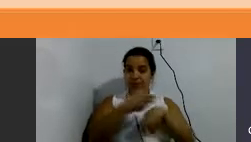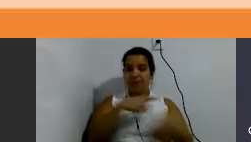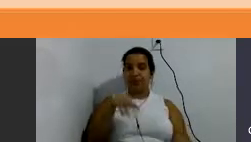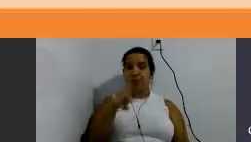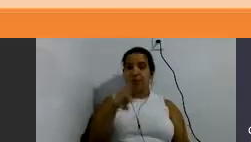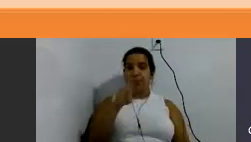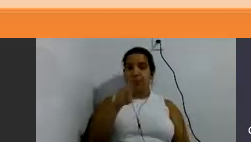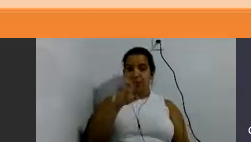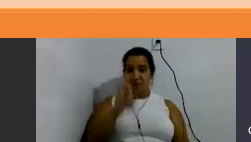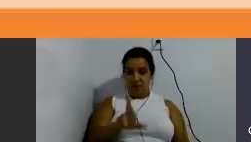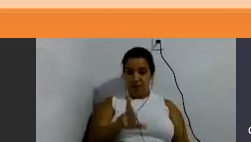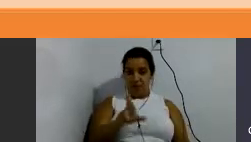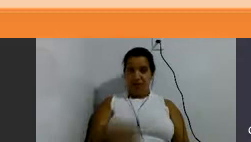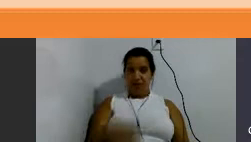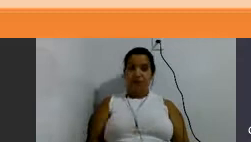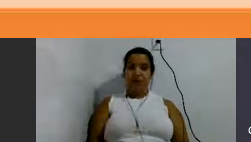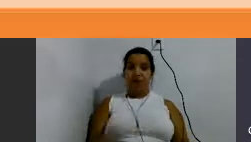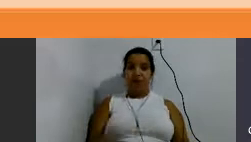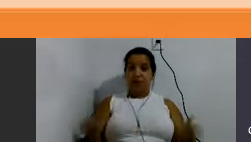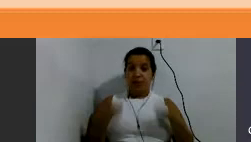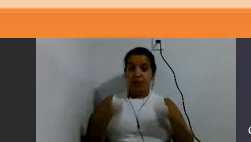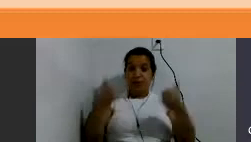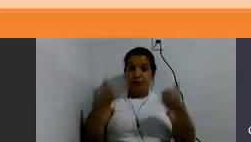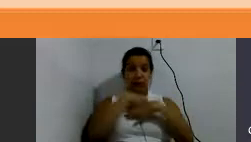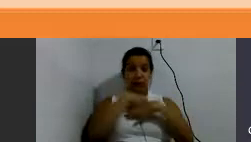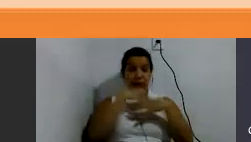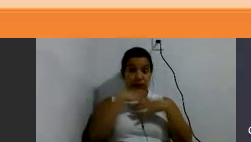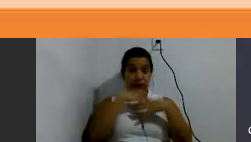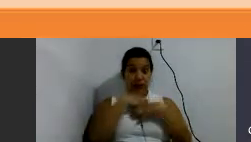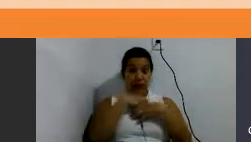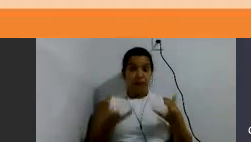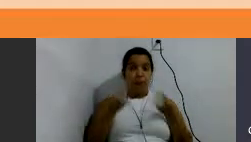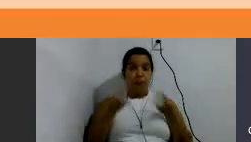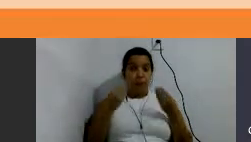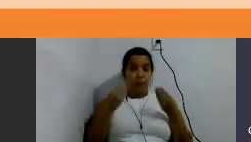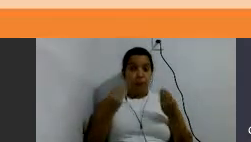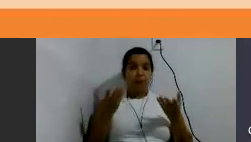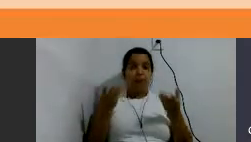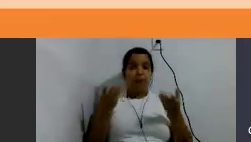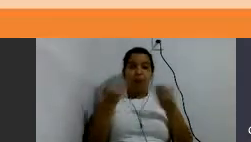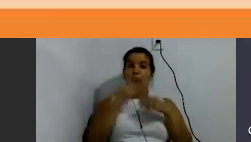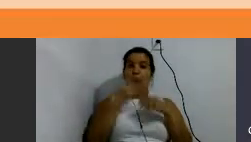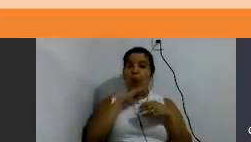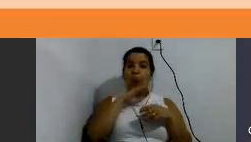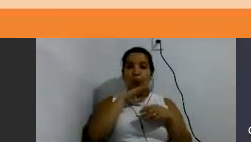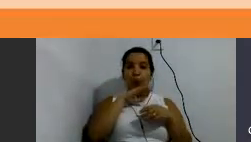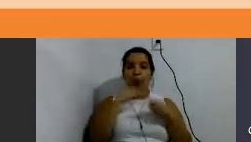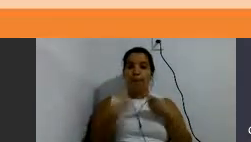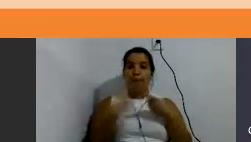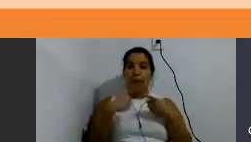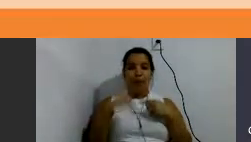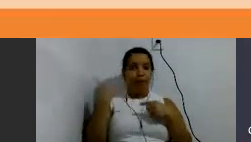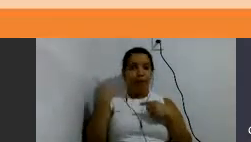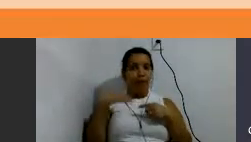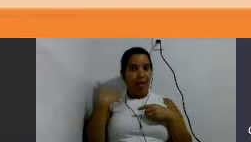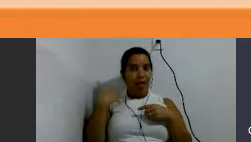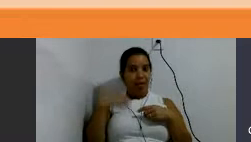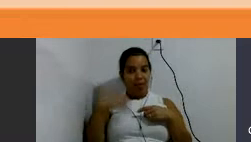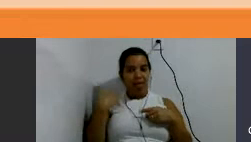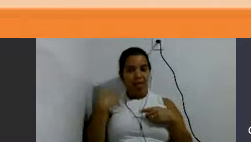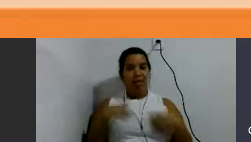o PCR. Então, a vantagem é que o PCR é muito sensível. A desvantagem é que é um método bastante caro. Então, a